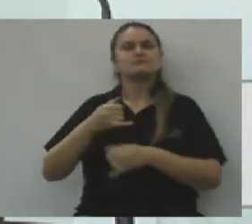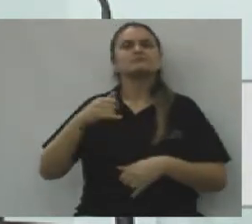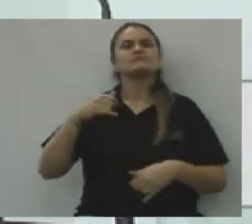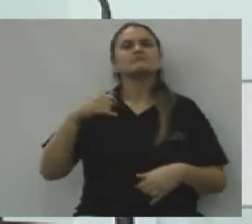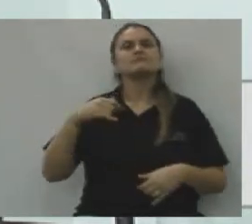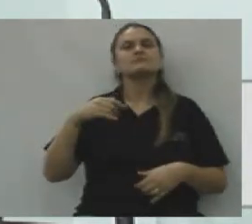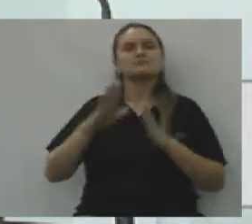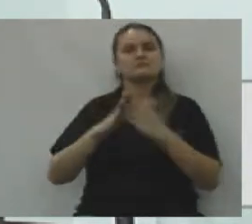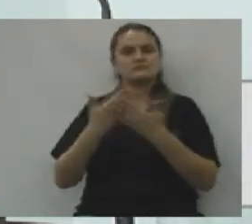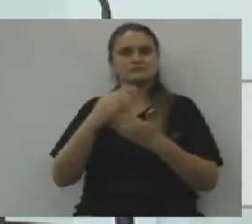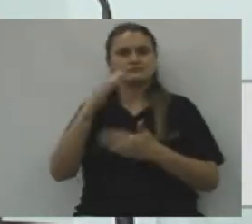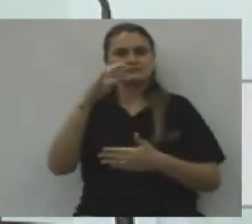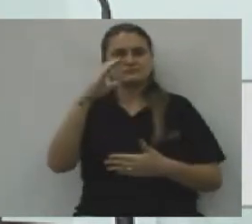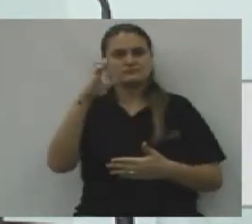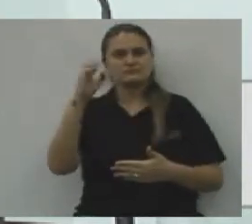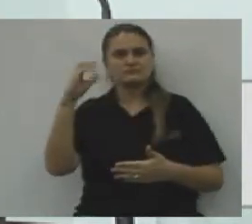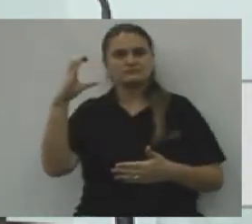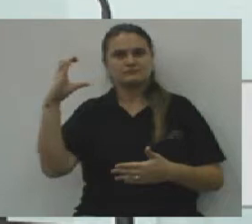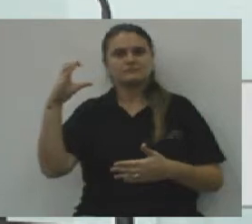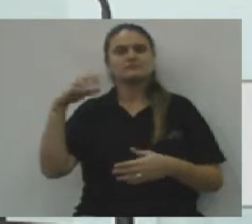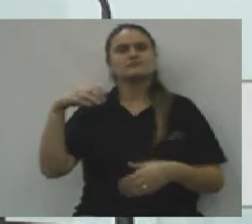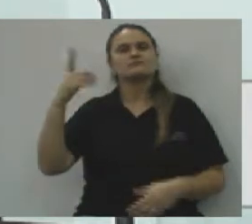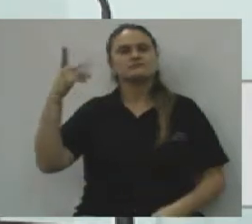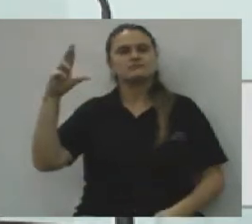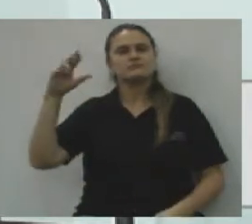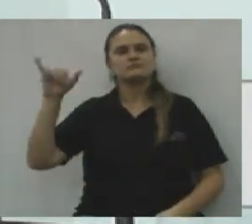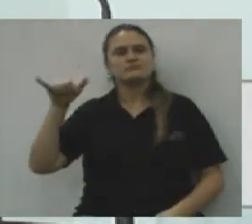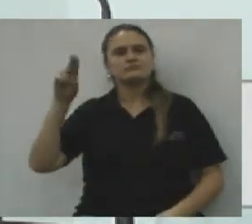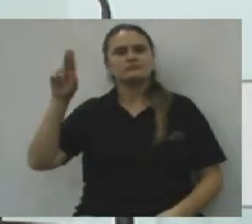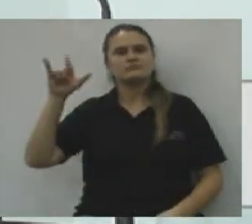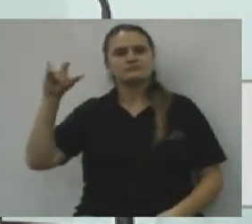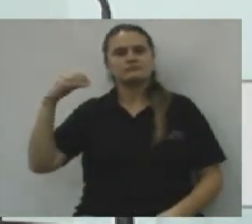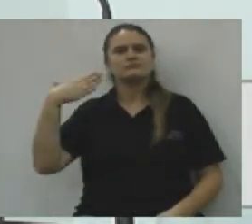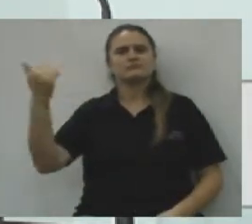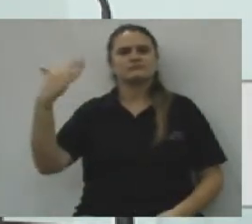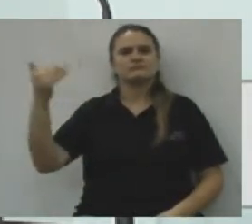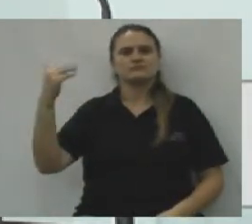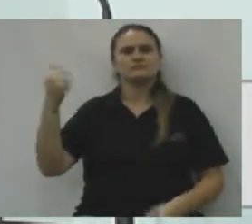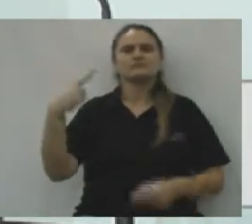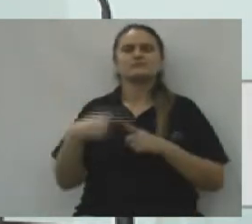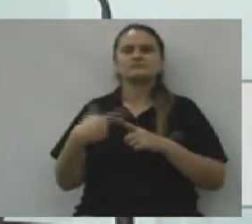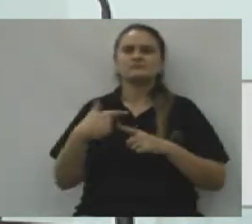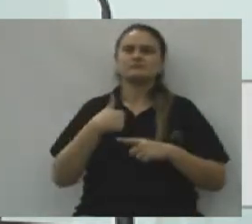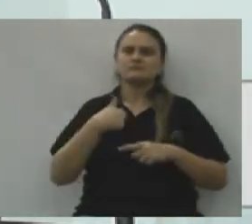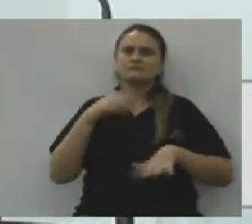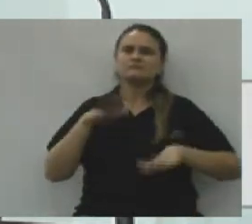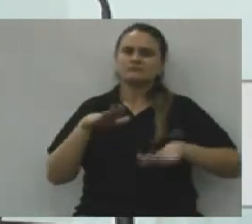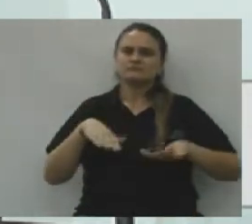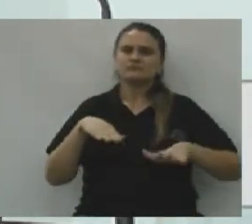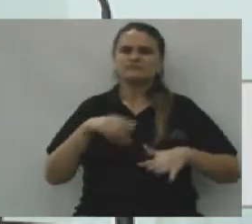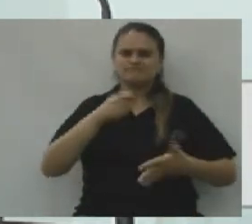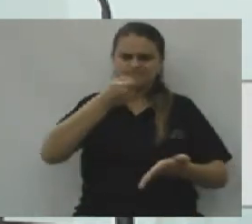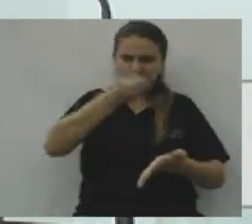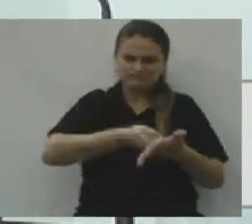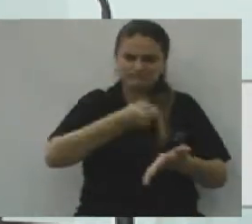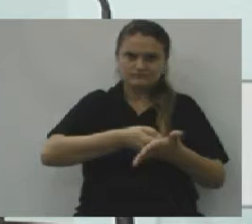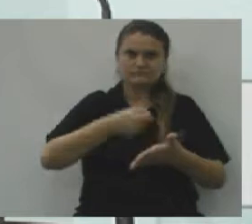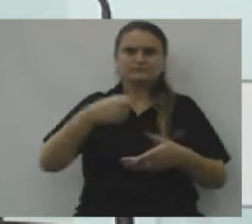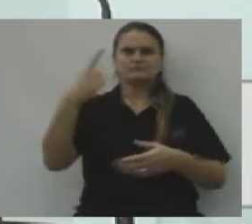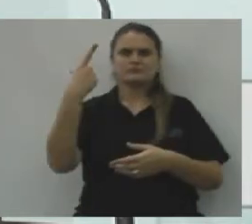Dr. Júlio, orientado e às vezes chamado a atenção e até enquadrado, pelas atitudes às vezes contundentes,